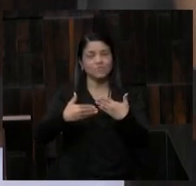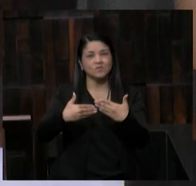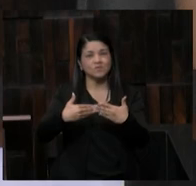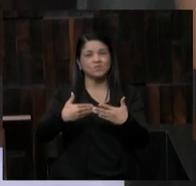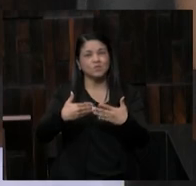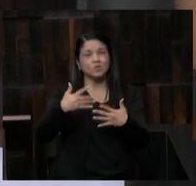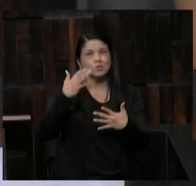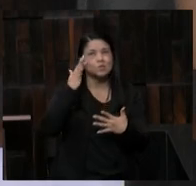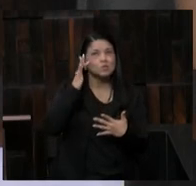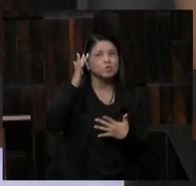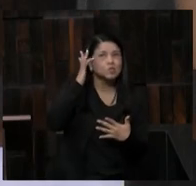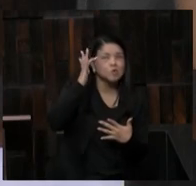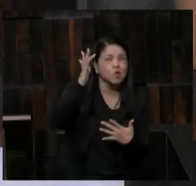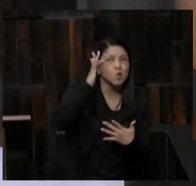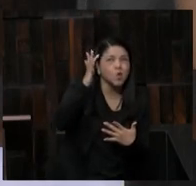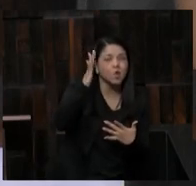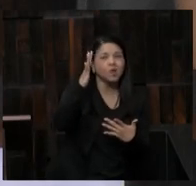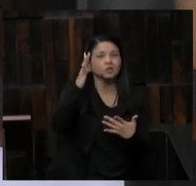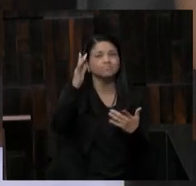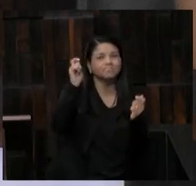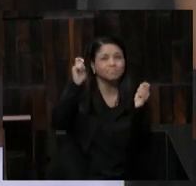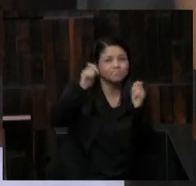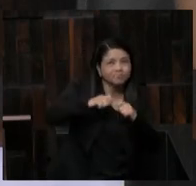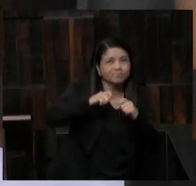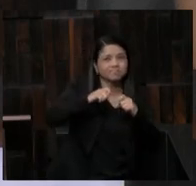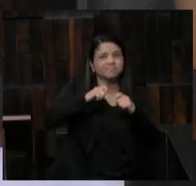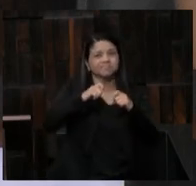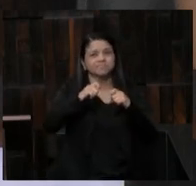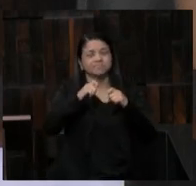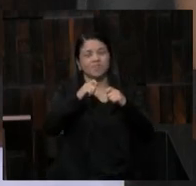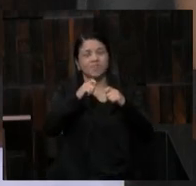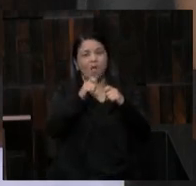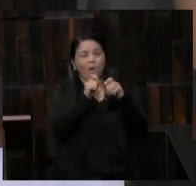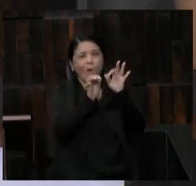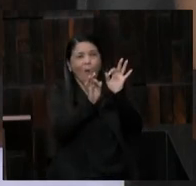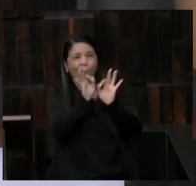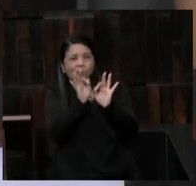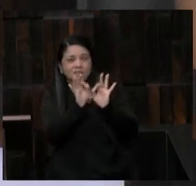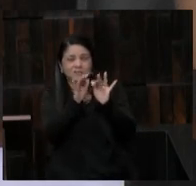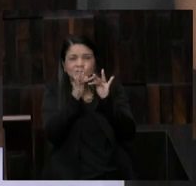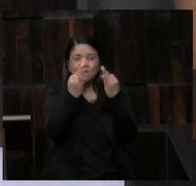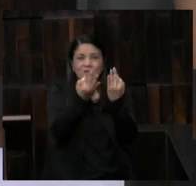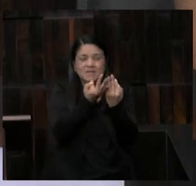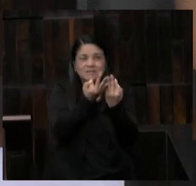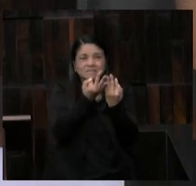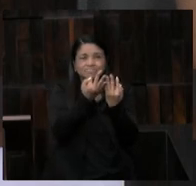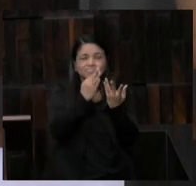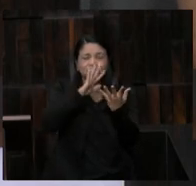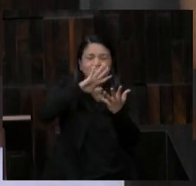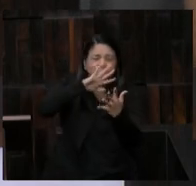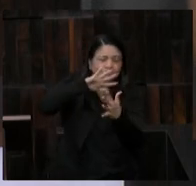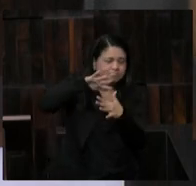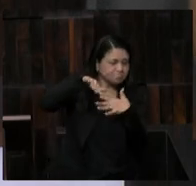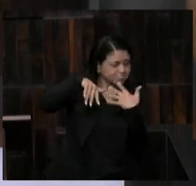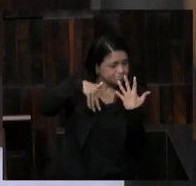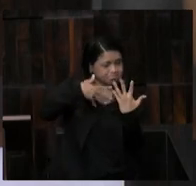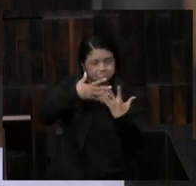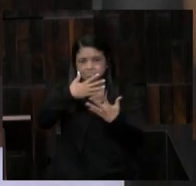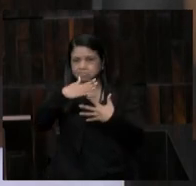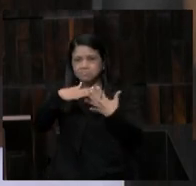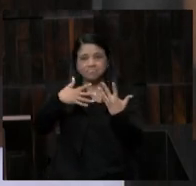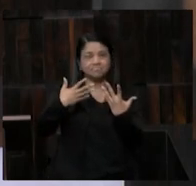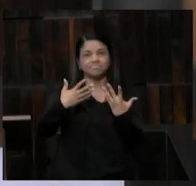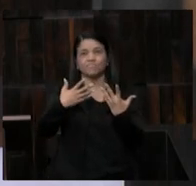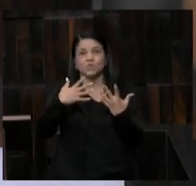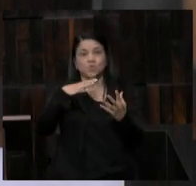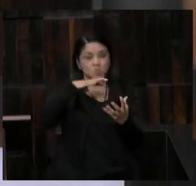todos os sonhos possíveis que estavam ali naquela organização se desorganizaram, porque eles estão e enfrentarão